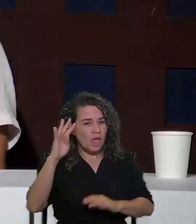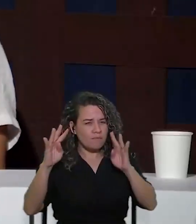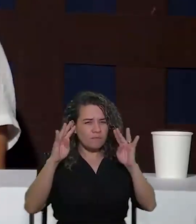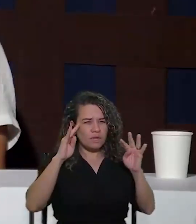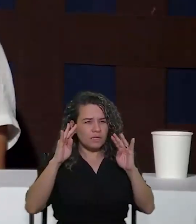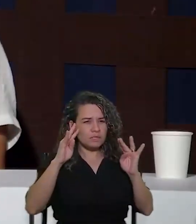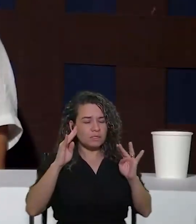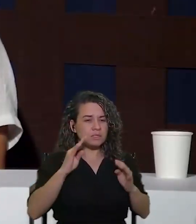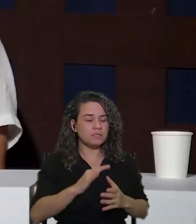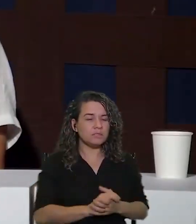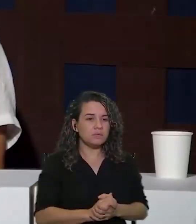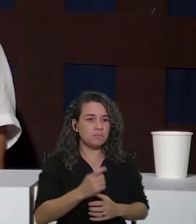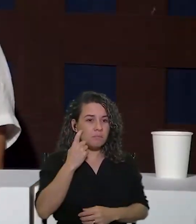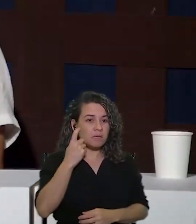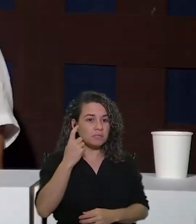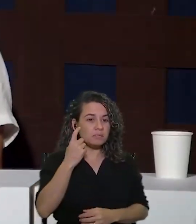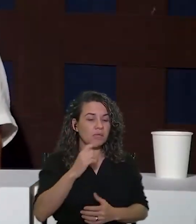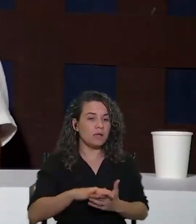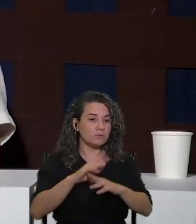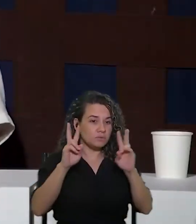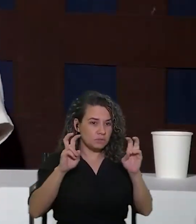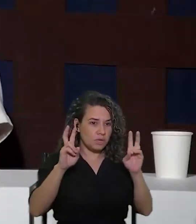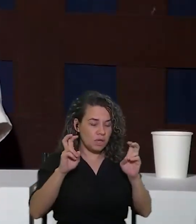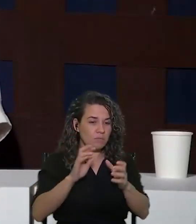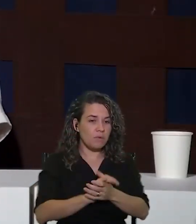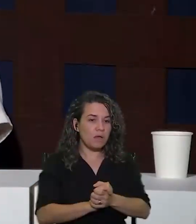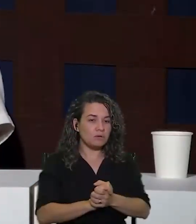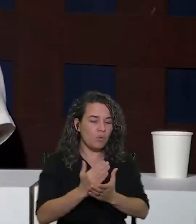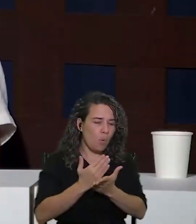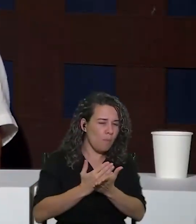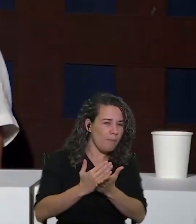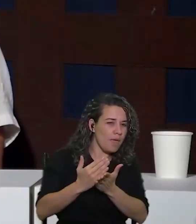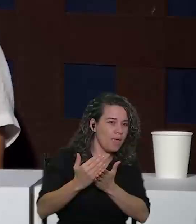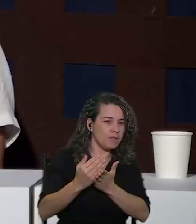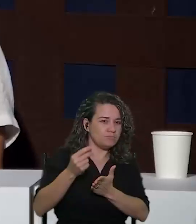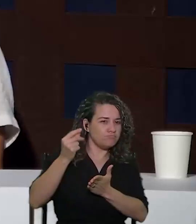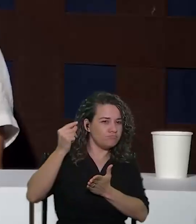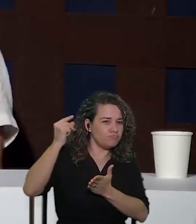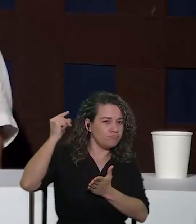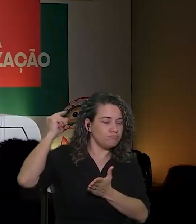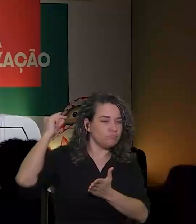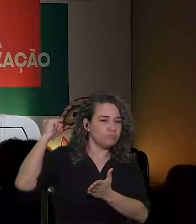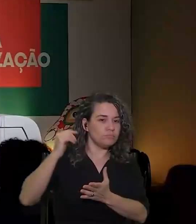para a população negra, mas a gente já tem feito isso há muito tempo, né? É isso.